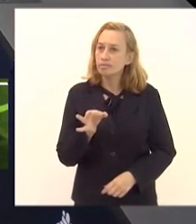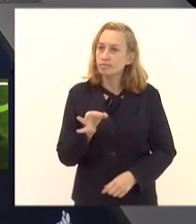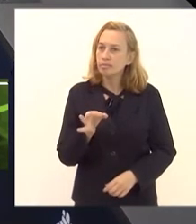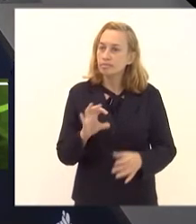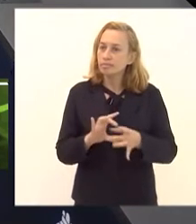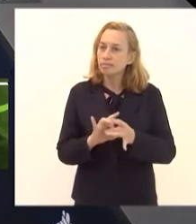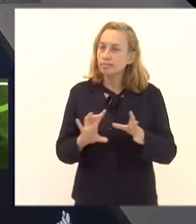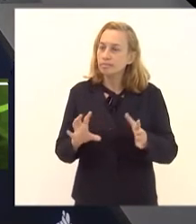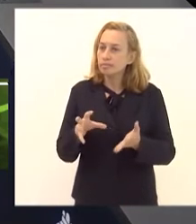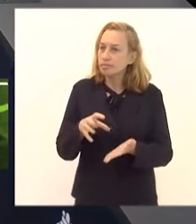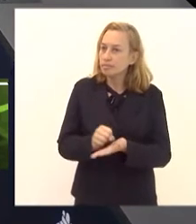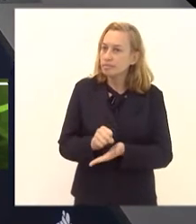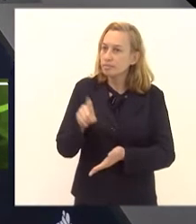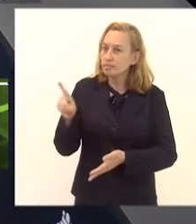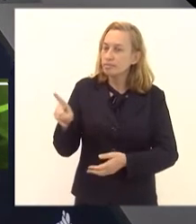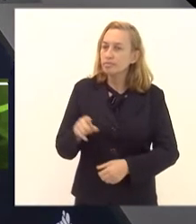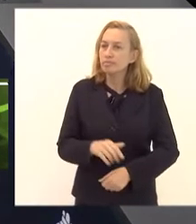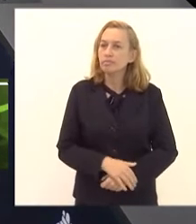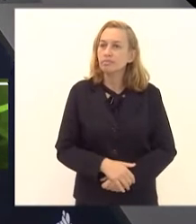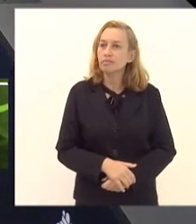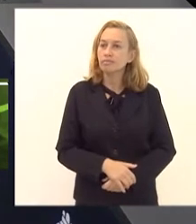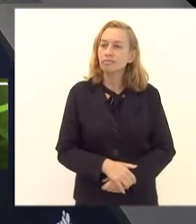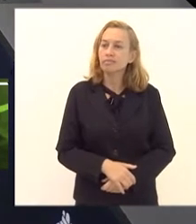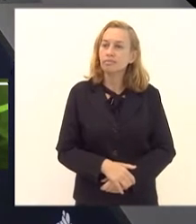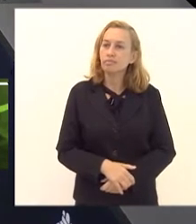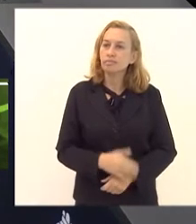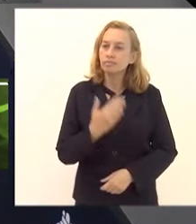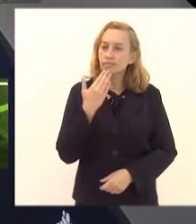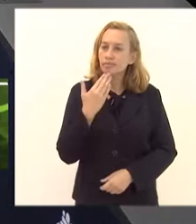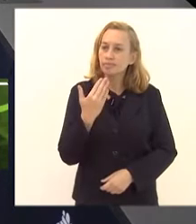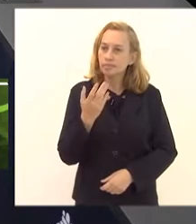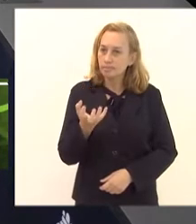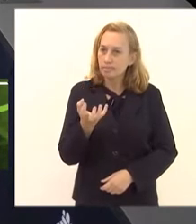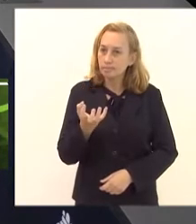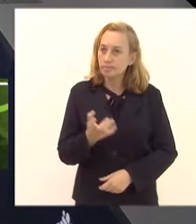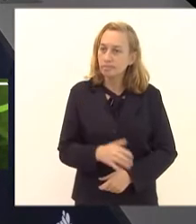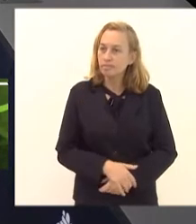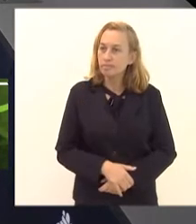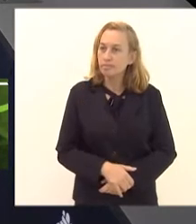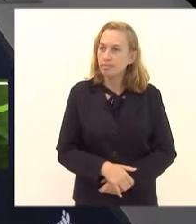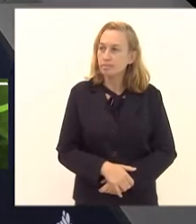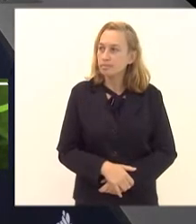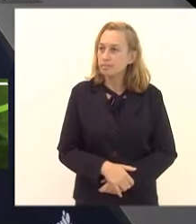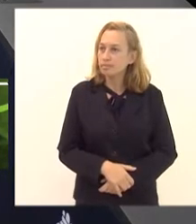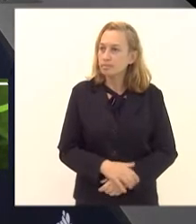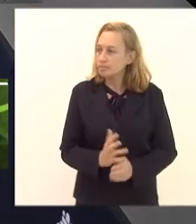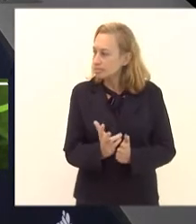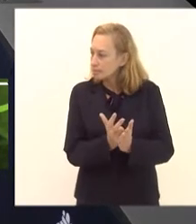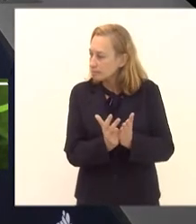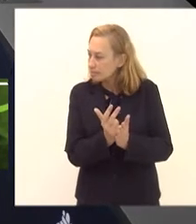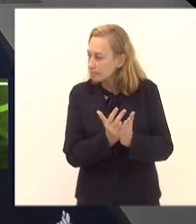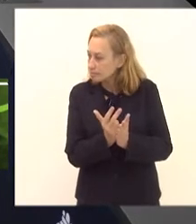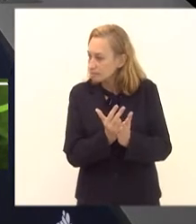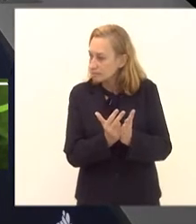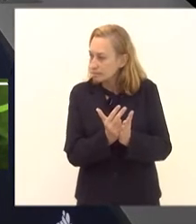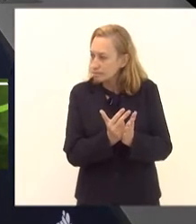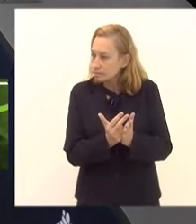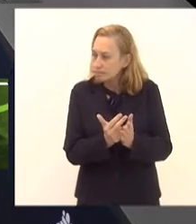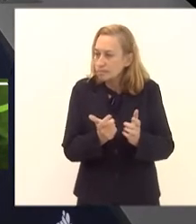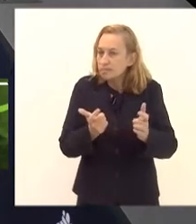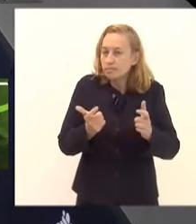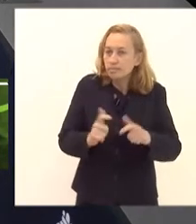deixar esses registros aqui. Uhum. Mas eu queria pedir um mapinha sintético de onde